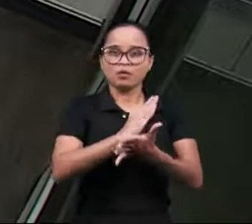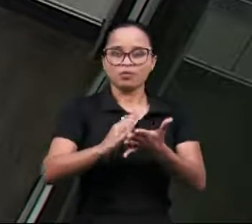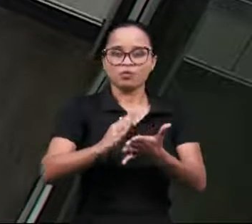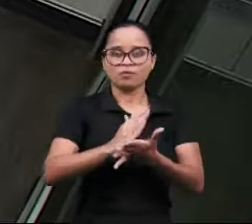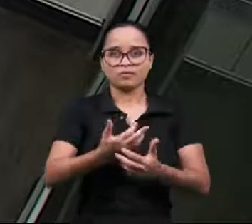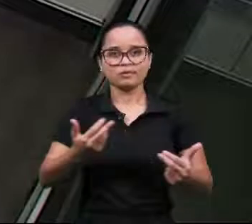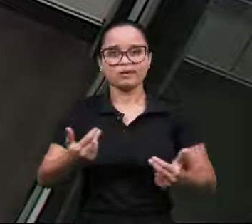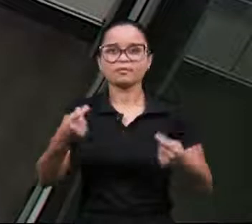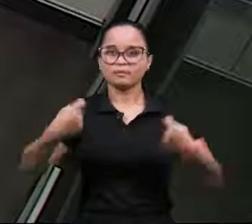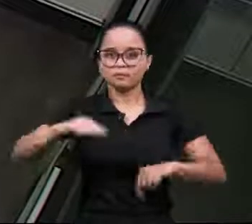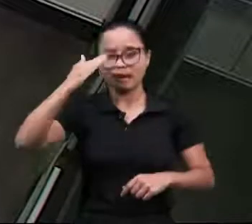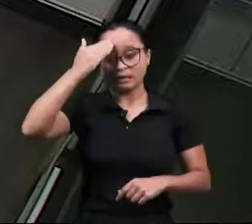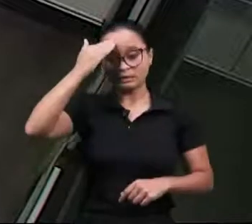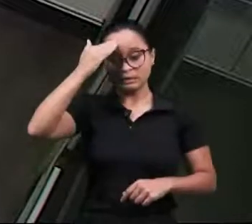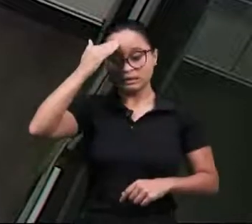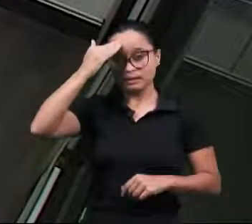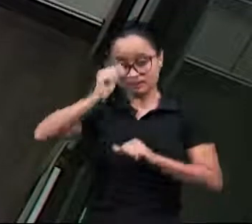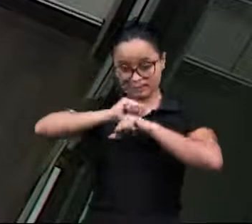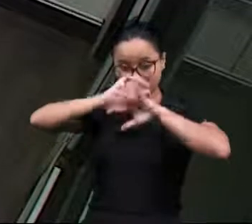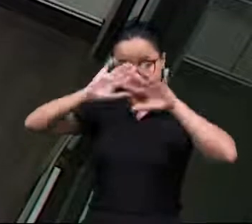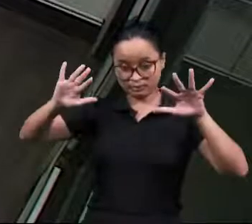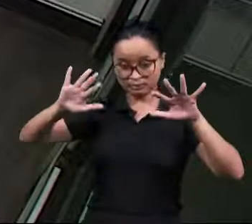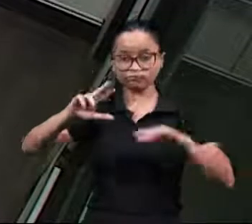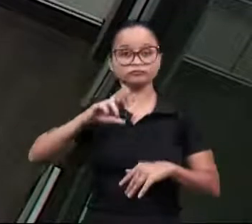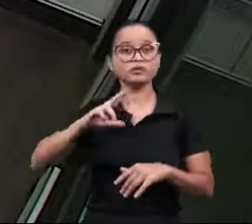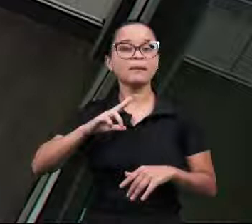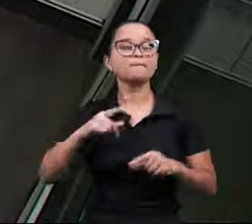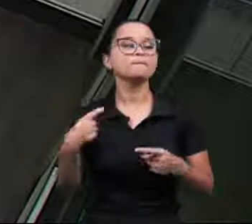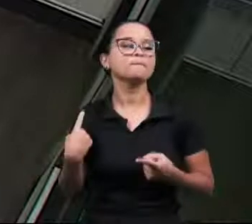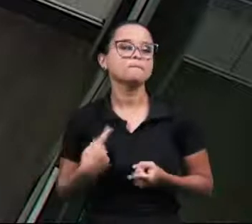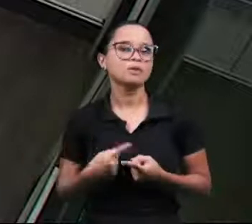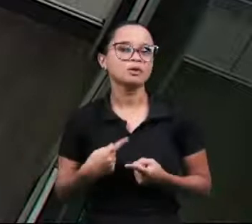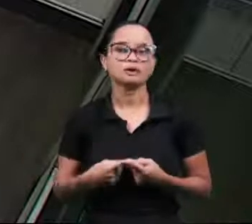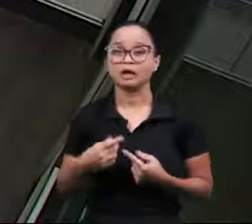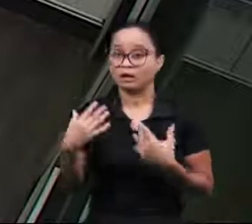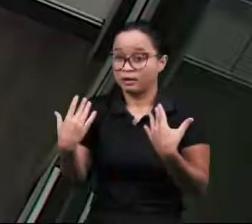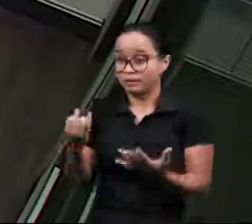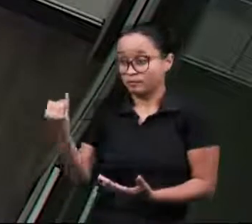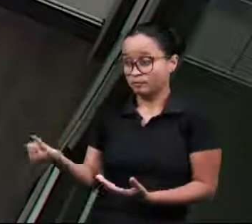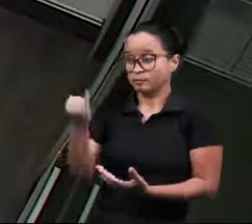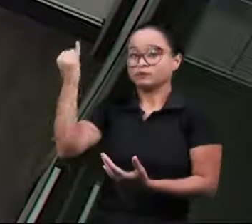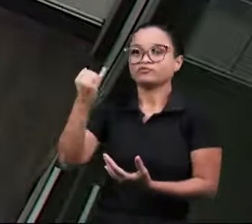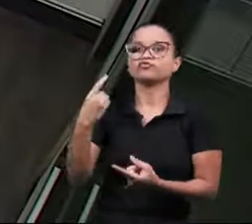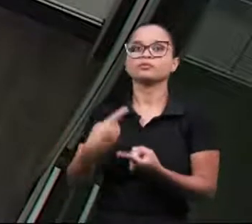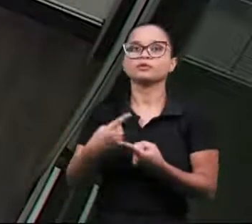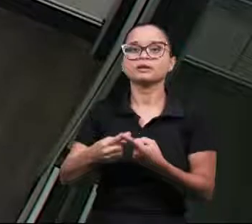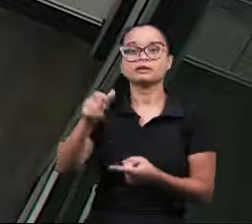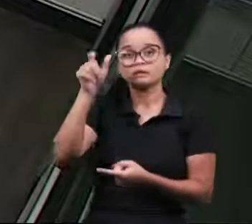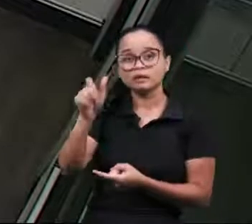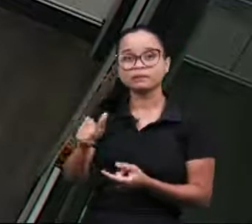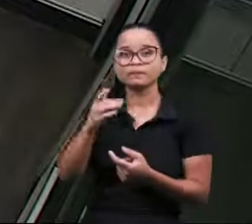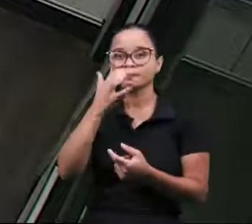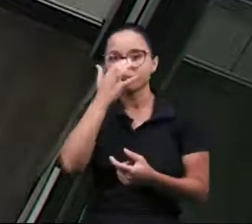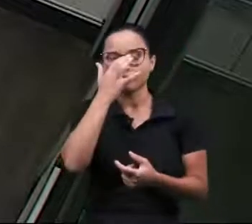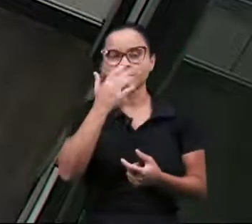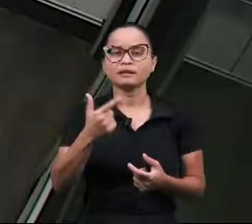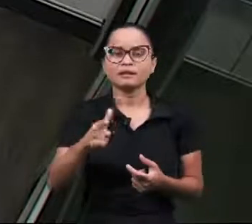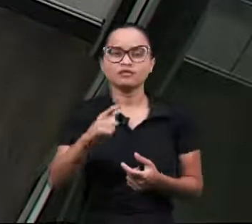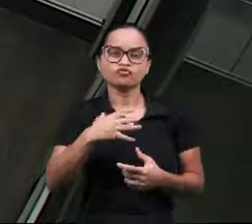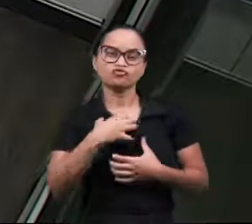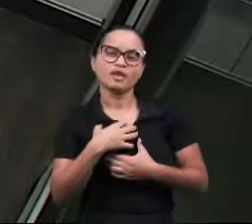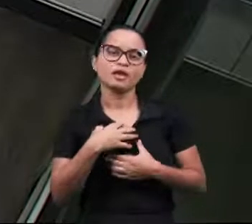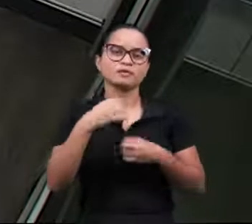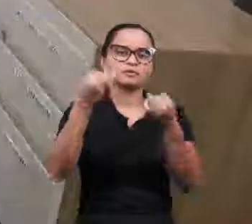para você, não é? Então é importante o que o senhor está falando, porque o senhor tem uma forma de falar que o senhor não só dá aula, mas o